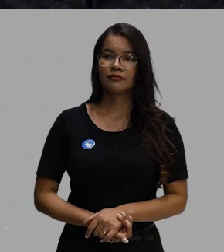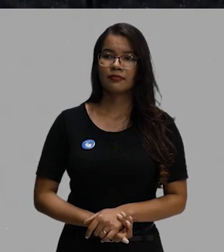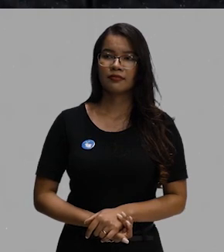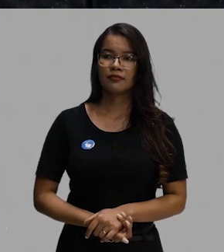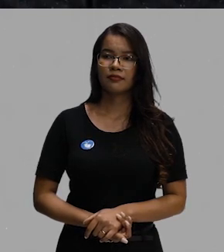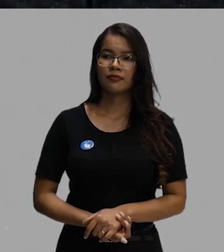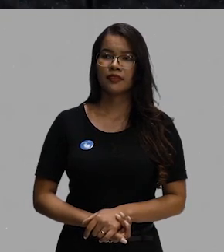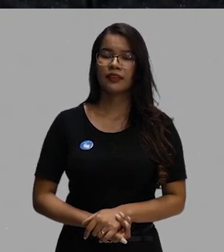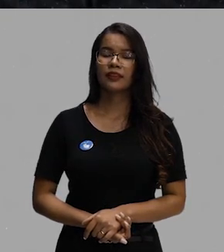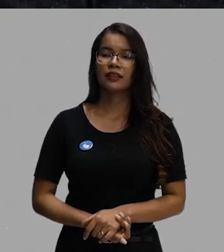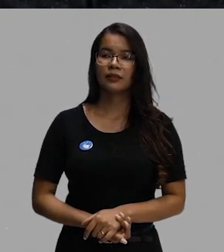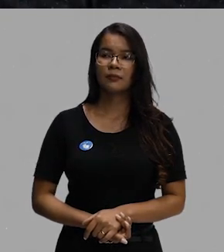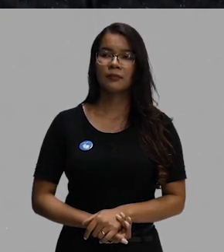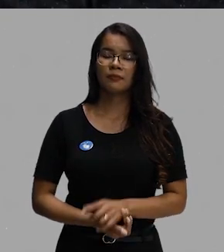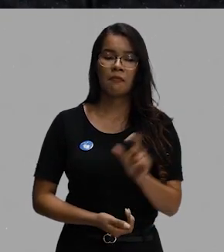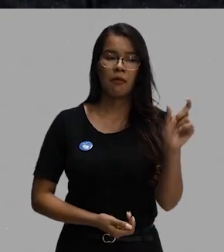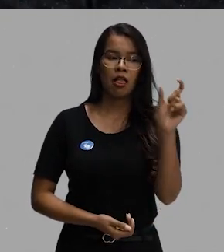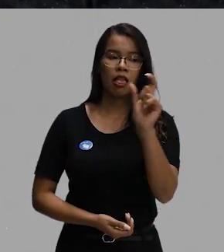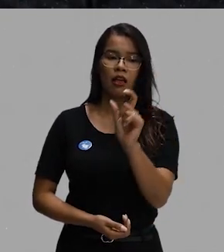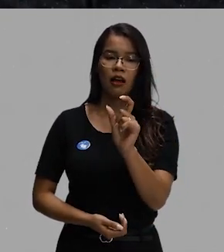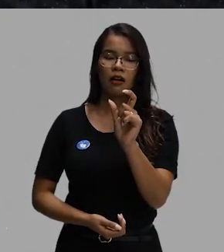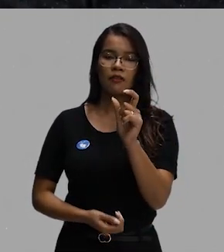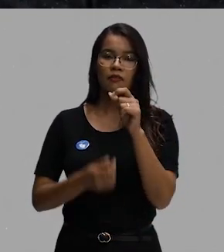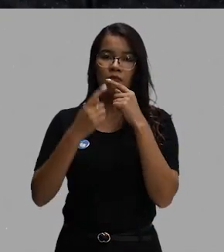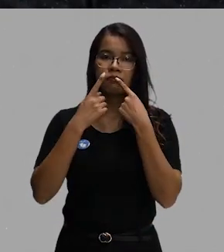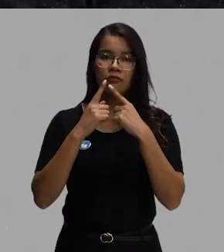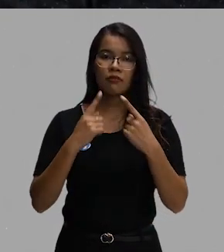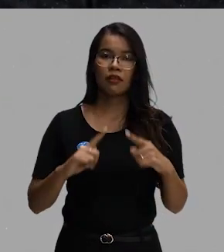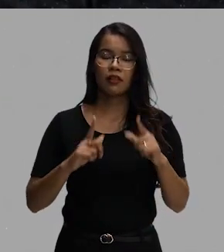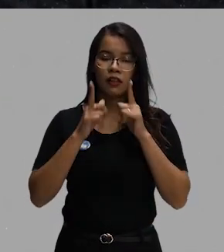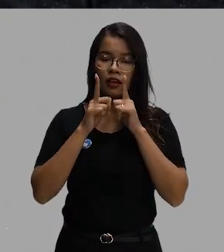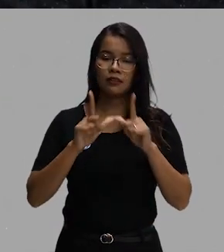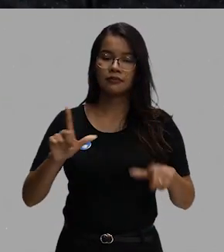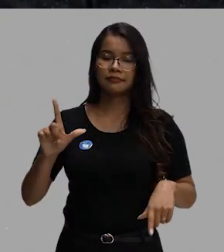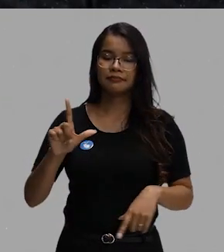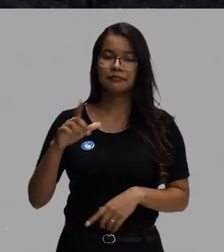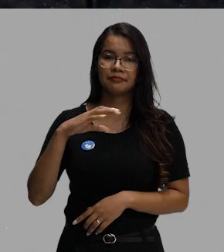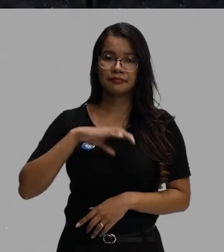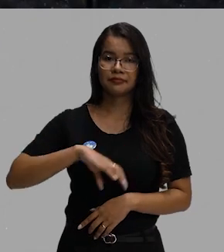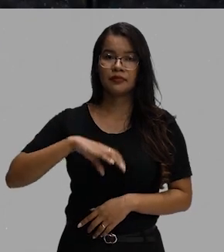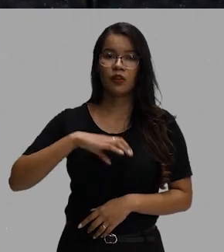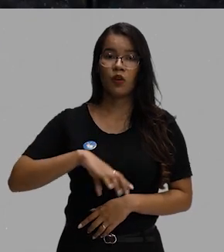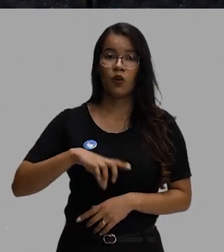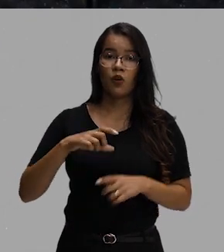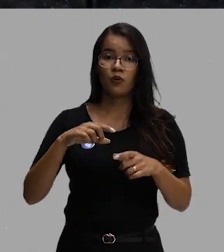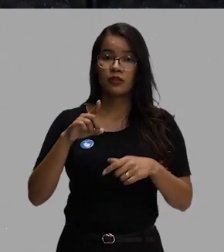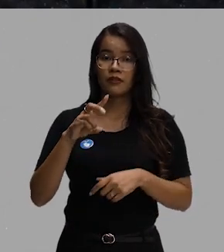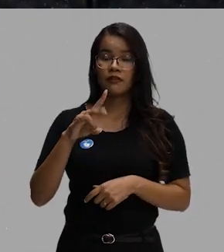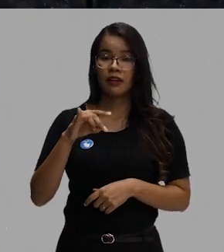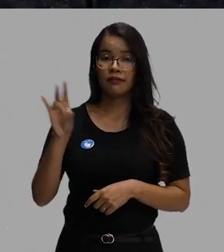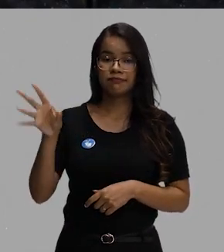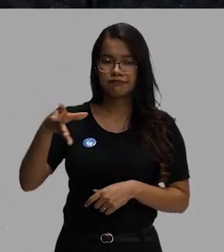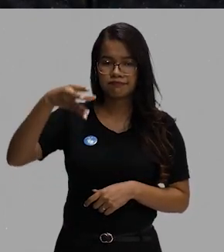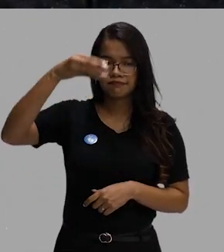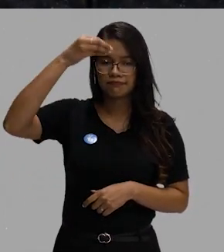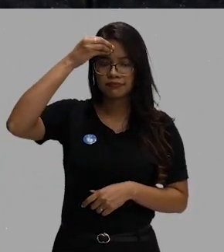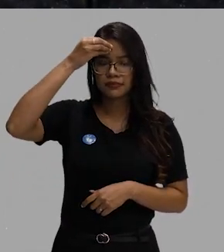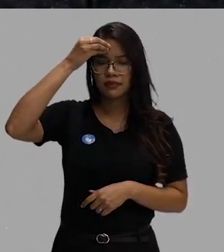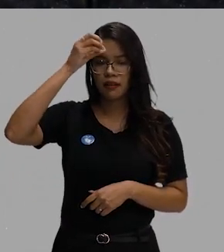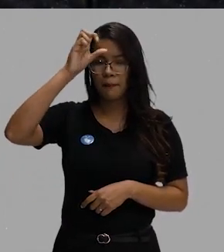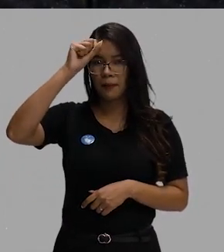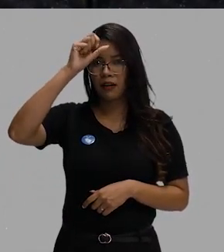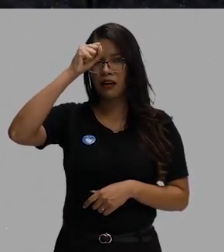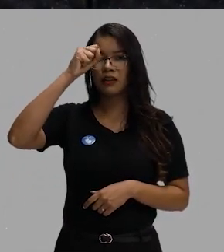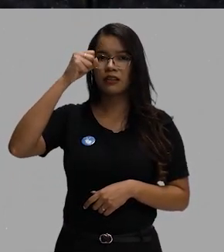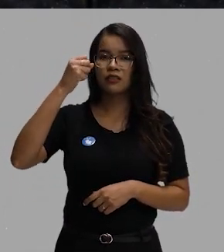predisposição das palavras, da gramática da língua portuguesa, onde você vai poder tirar e aprender questões até mesmo